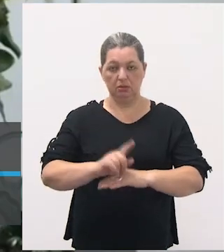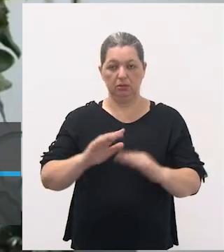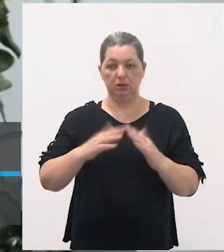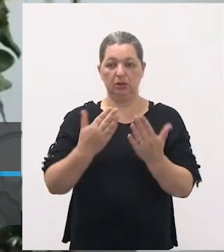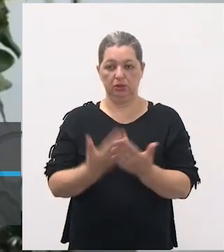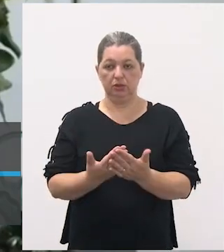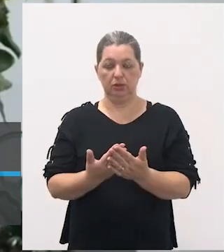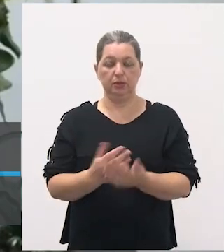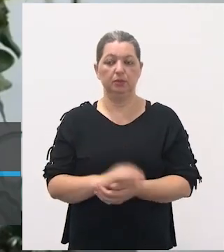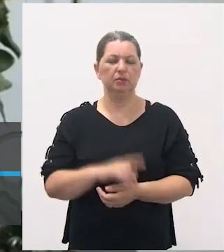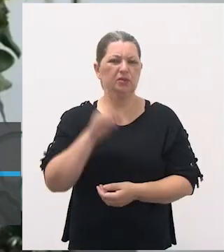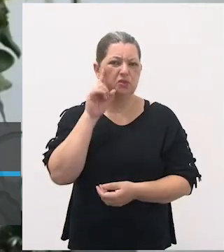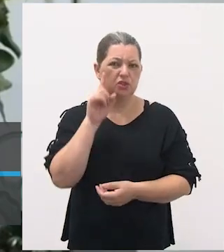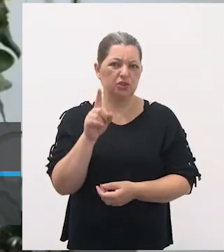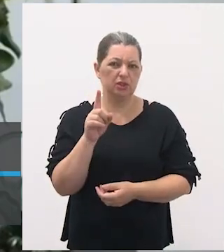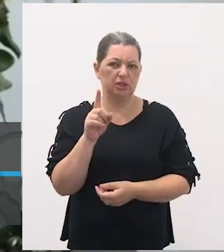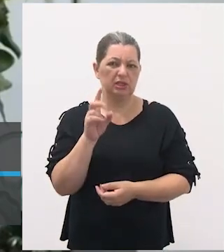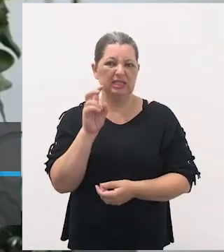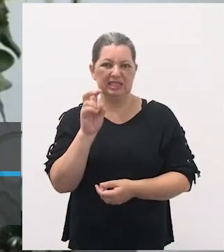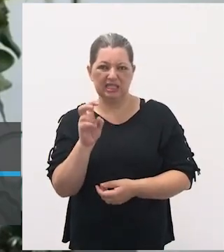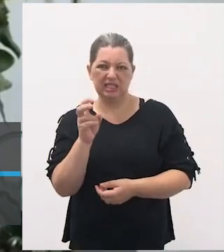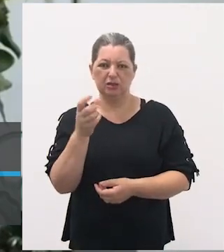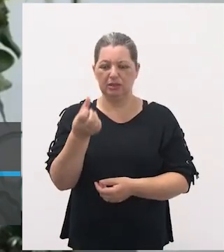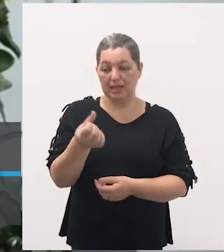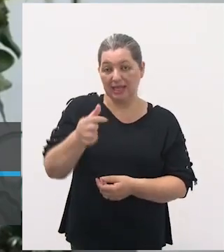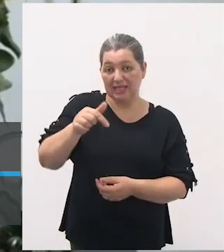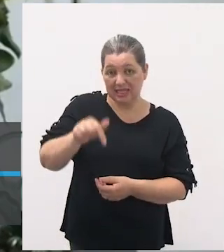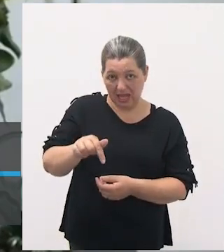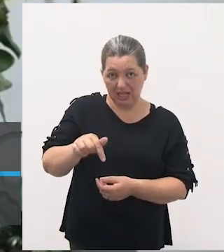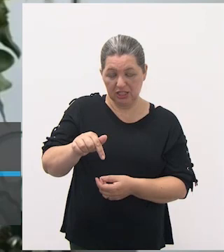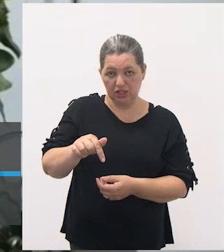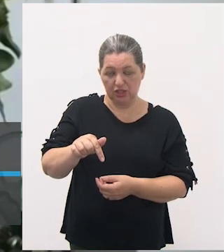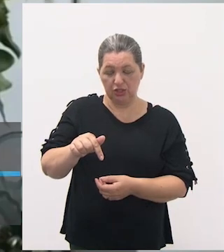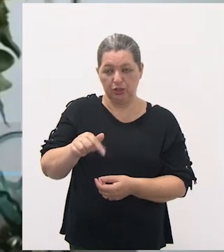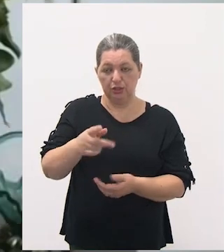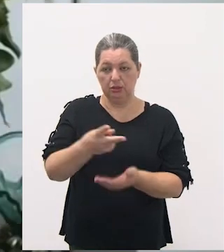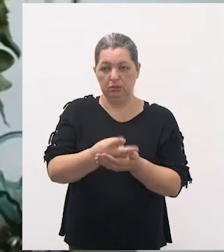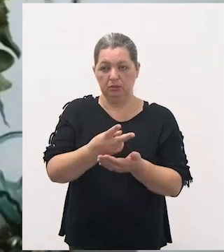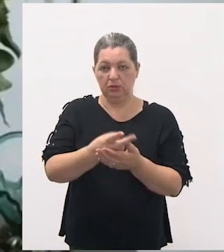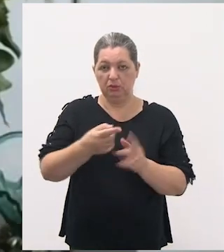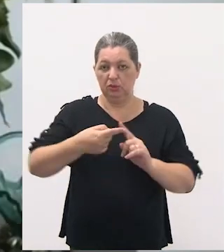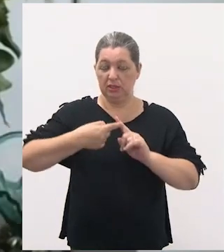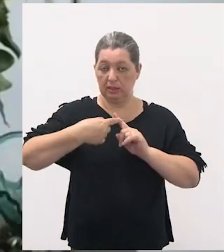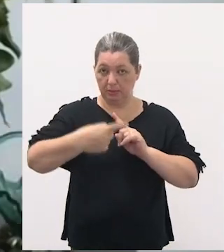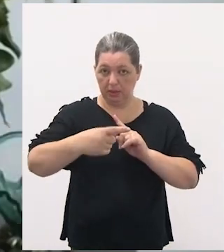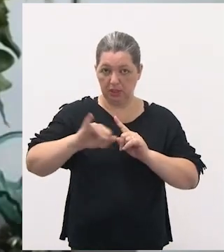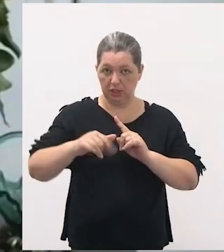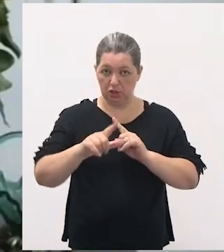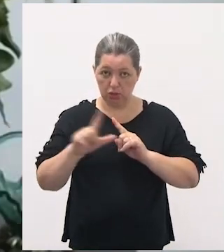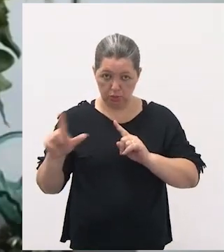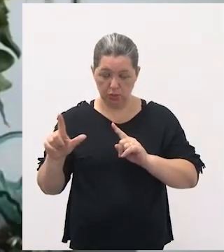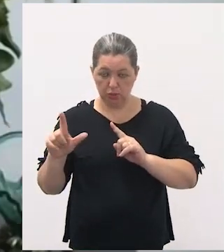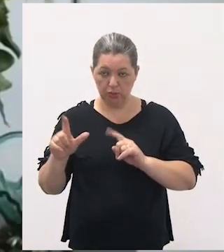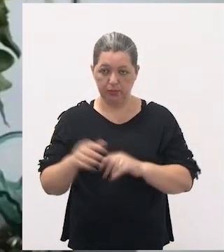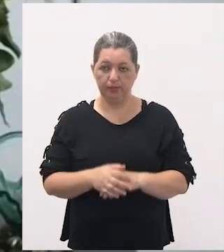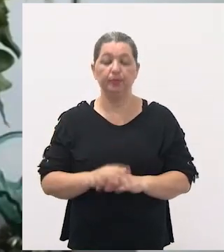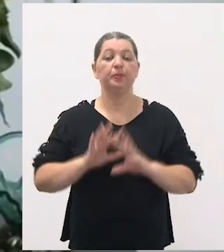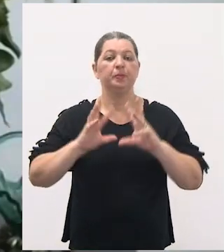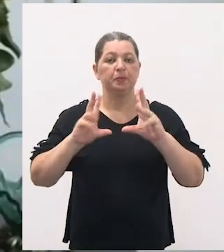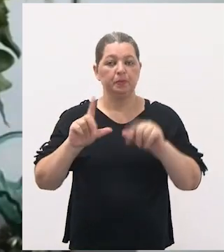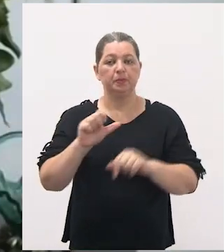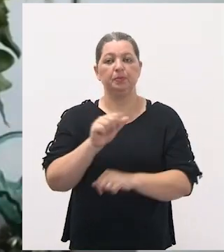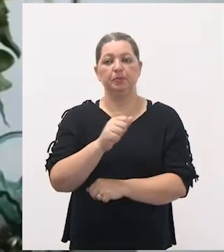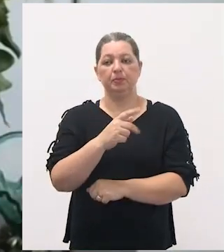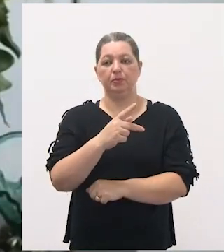no dia 5, 6, 7, naquela semana, primeira semana de julho, em todas as